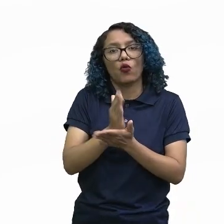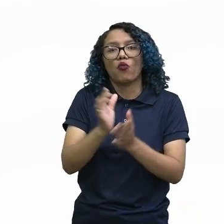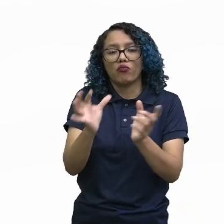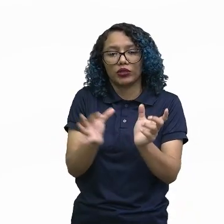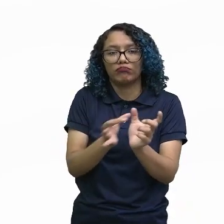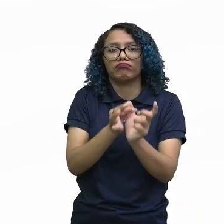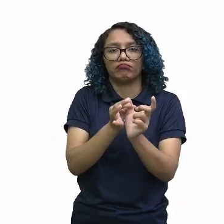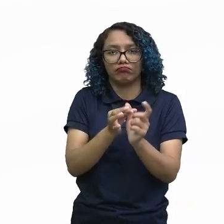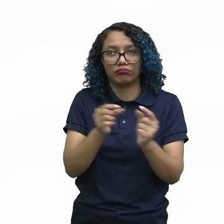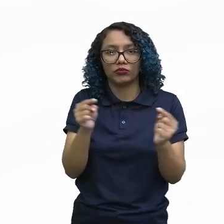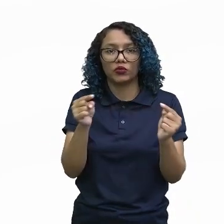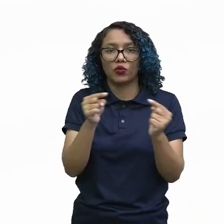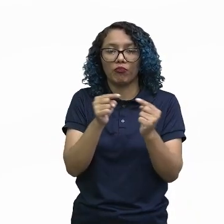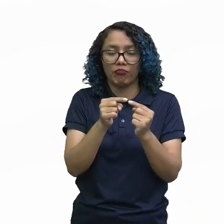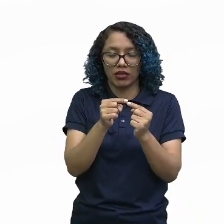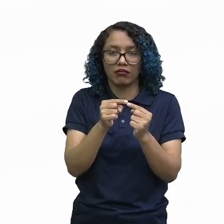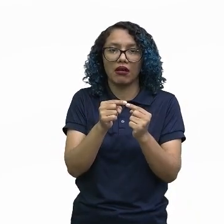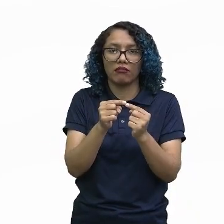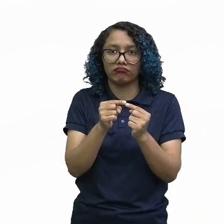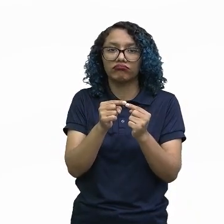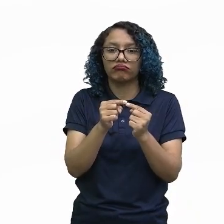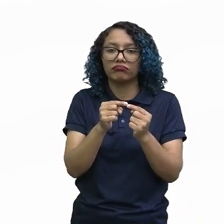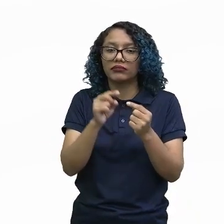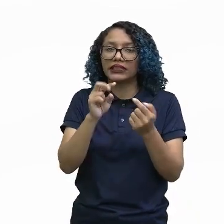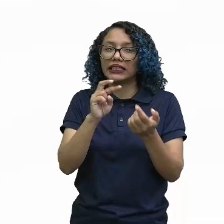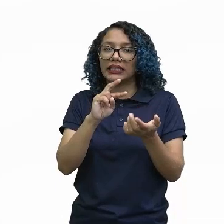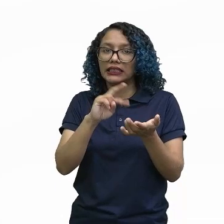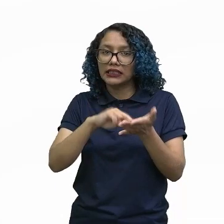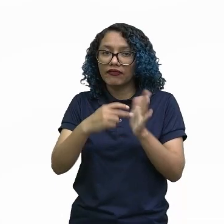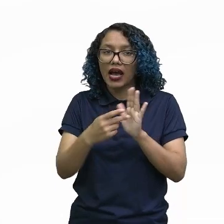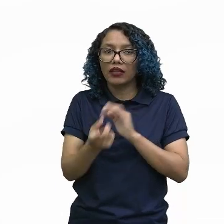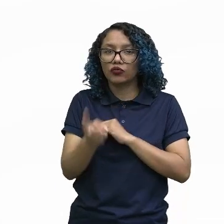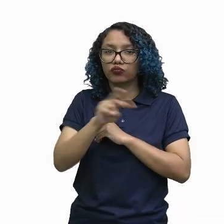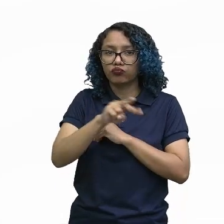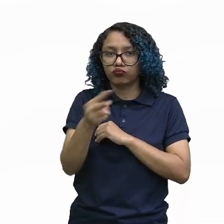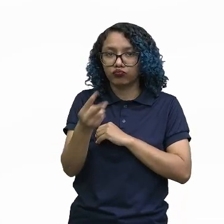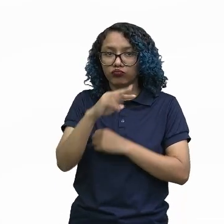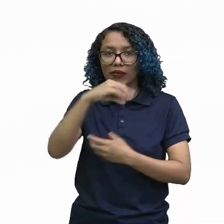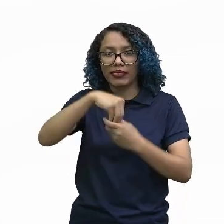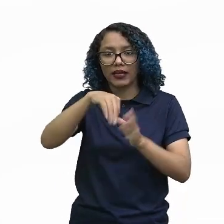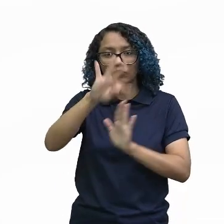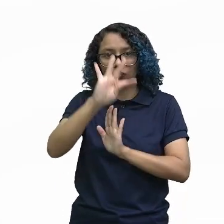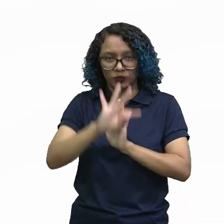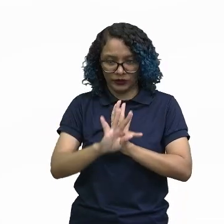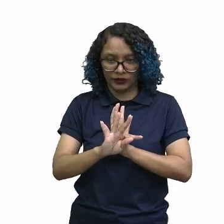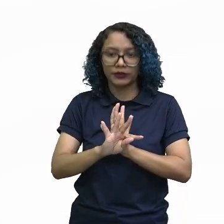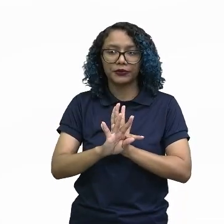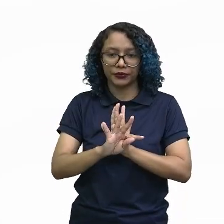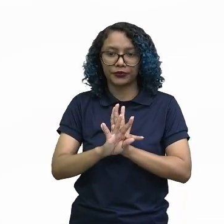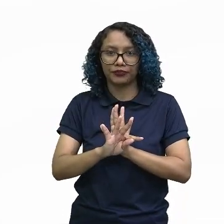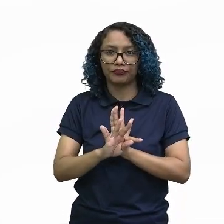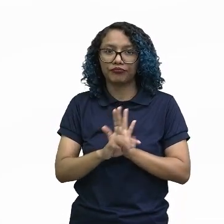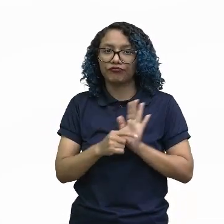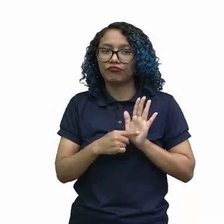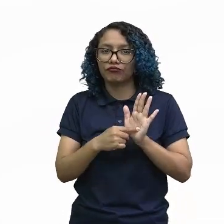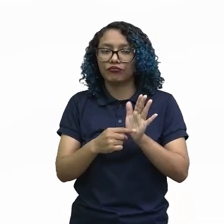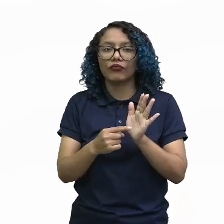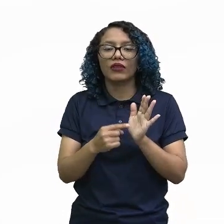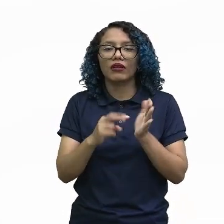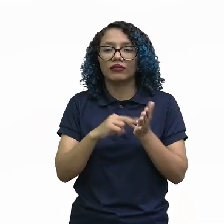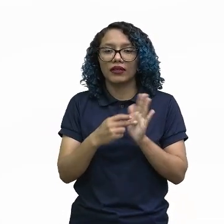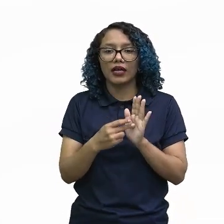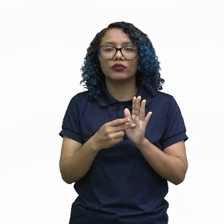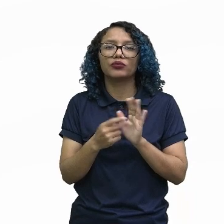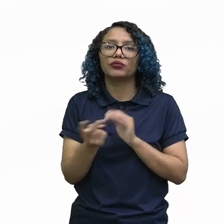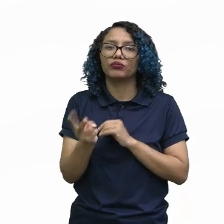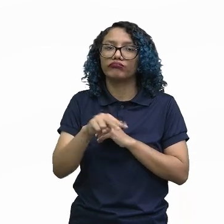estar presentes no texto, que vão passar essa ideia. Elas vão transmitir essa ideia de alternância e também pode ser de